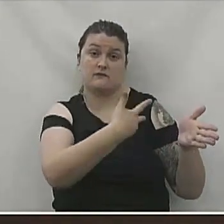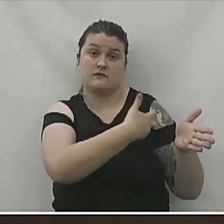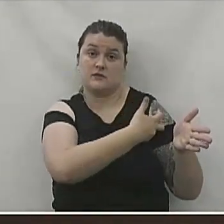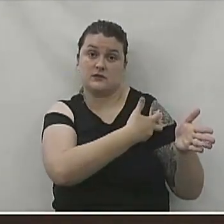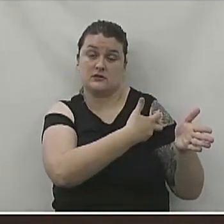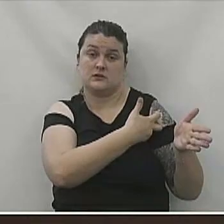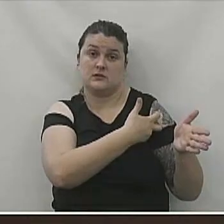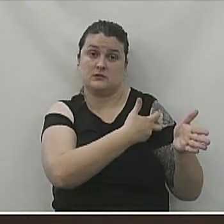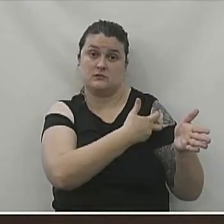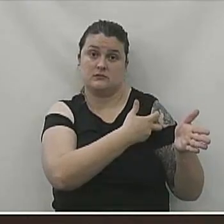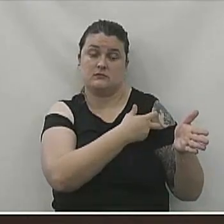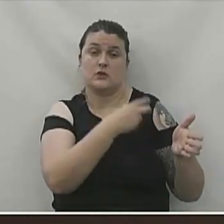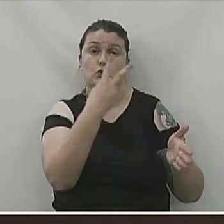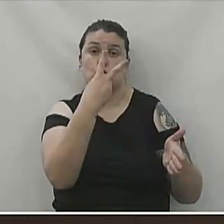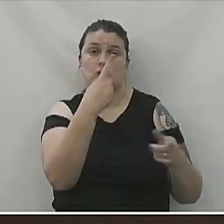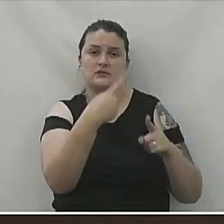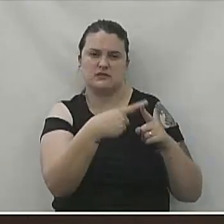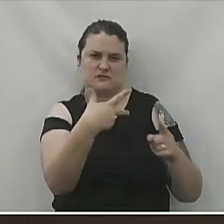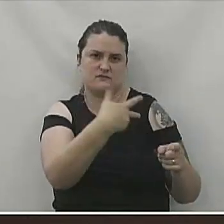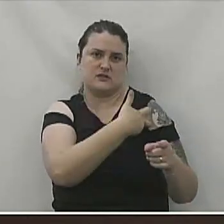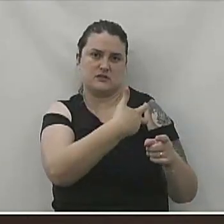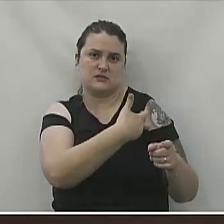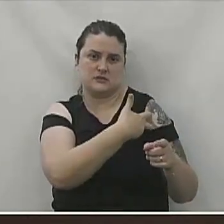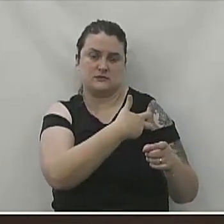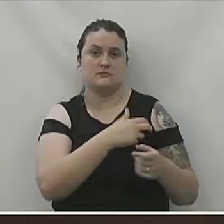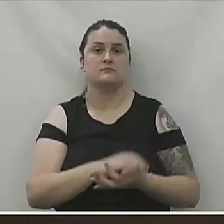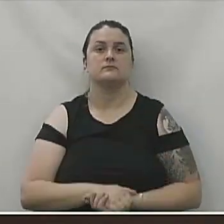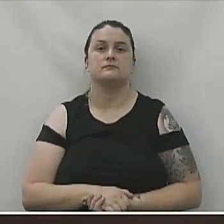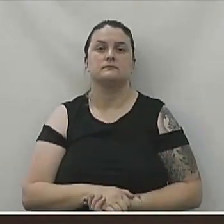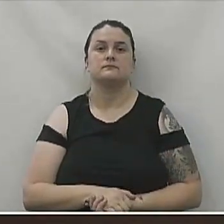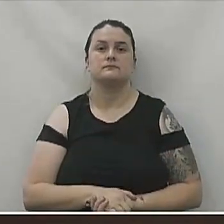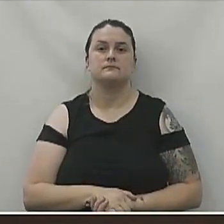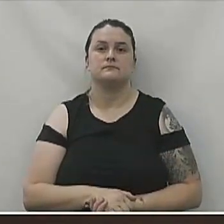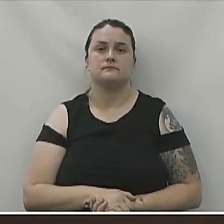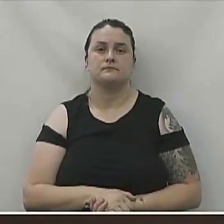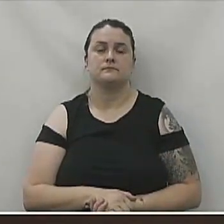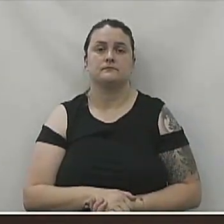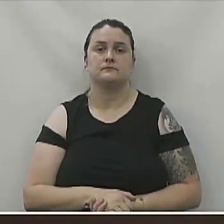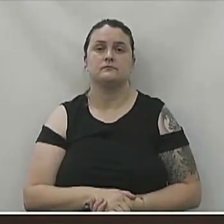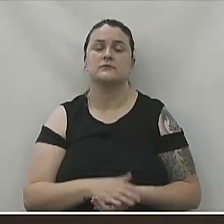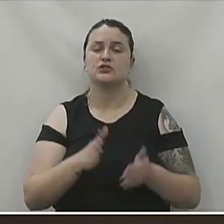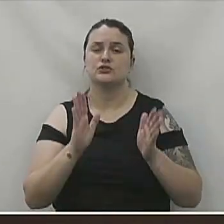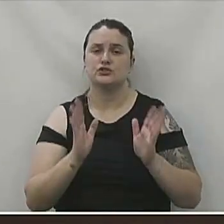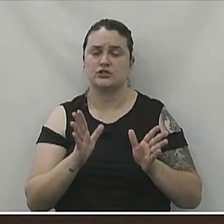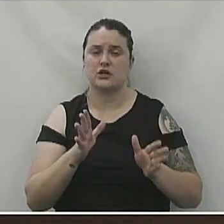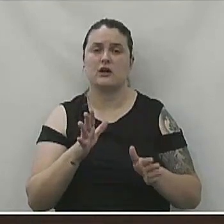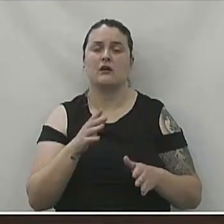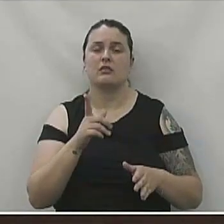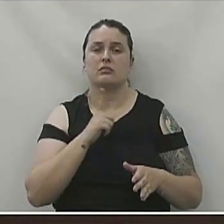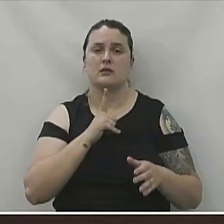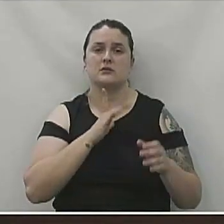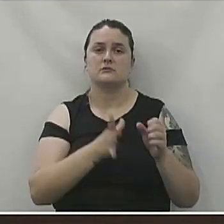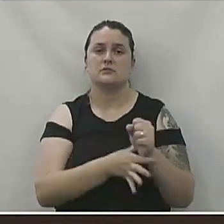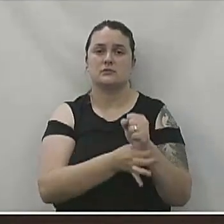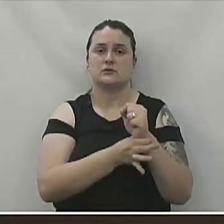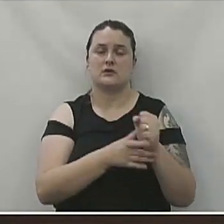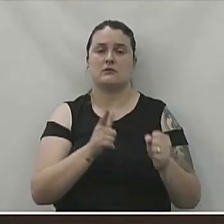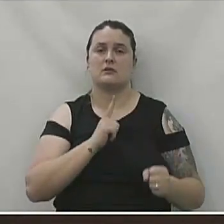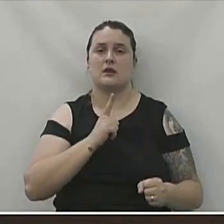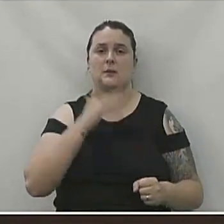de vacinação com as duas doses enfim né com as doses Já chegaram Já vai estar